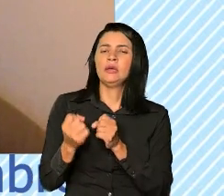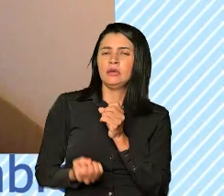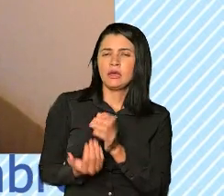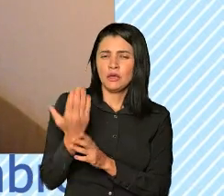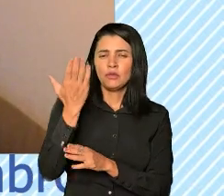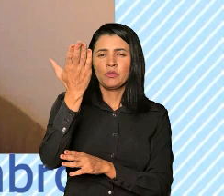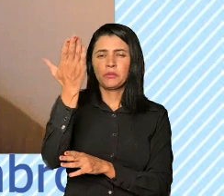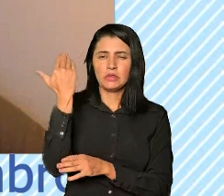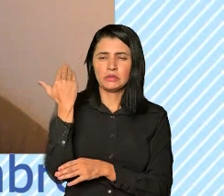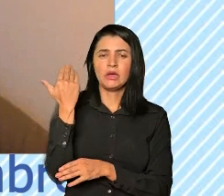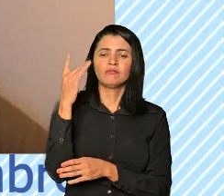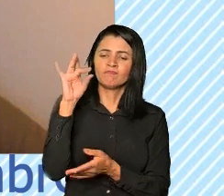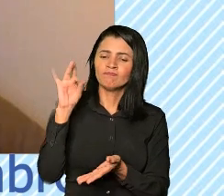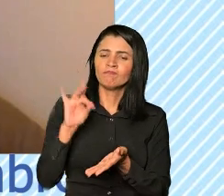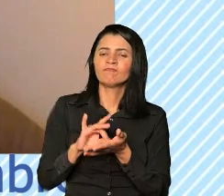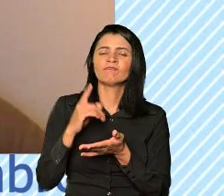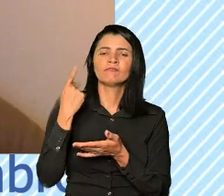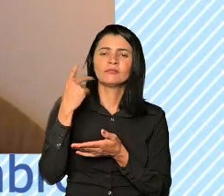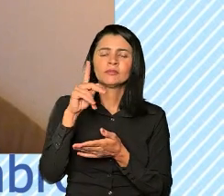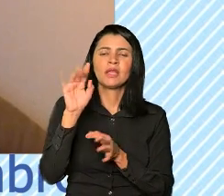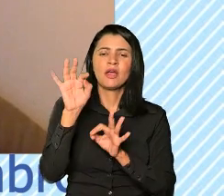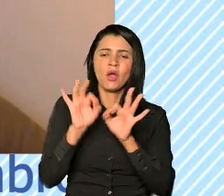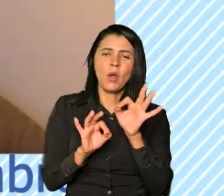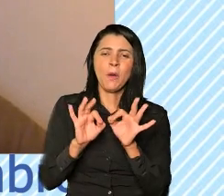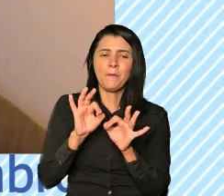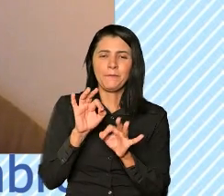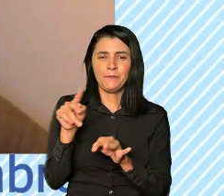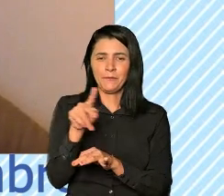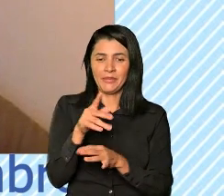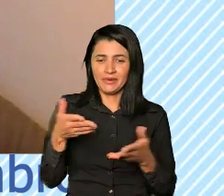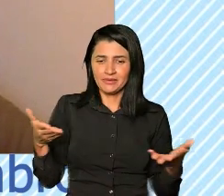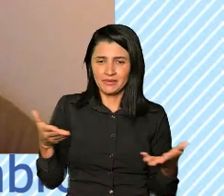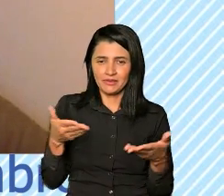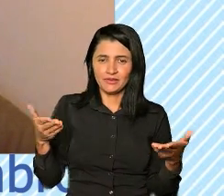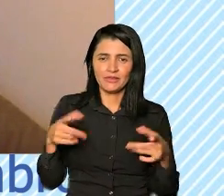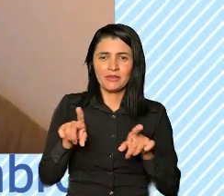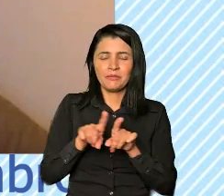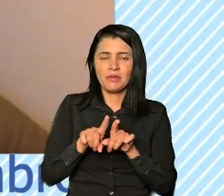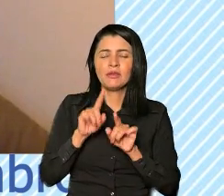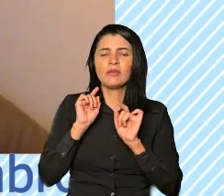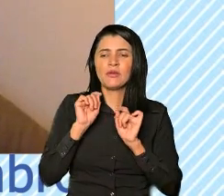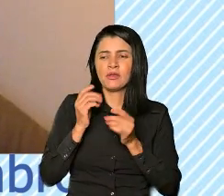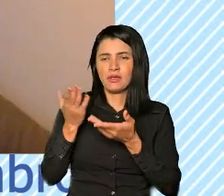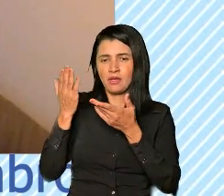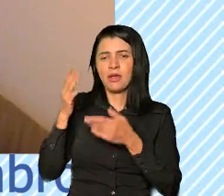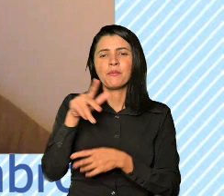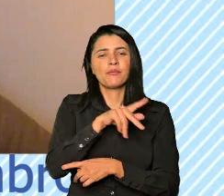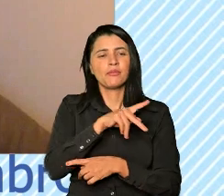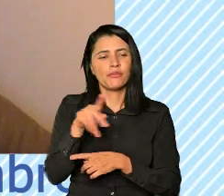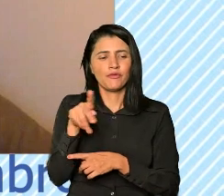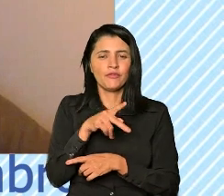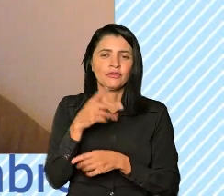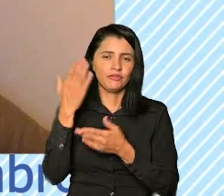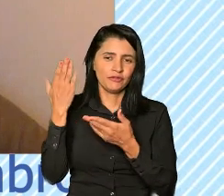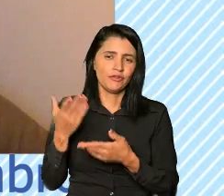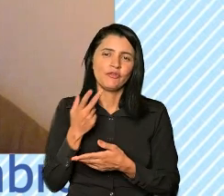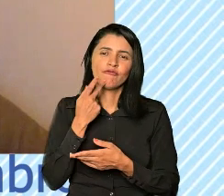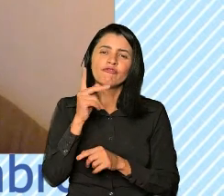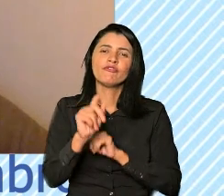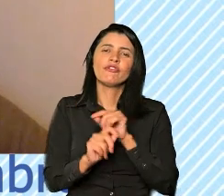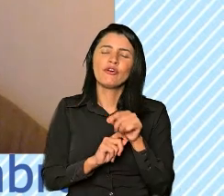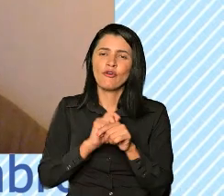mas legitimando a ordem social do presente, né? O que o que a Nina chamou de